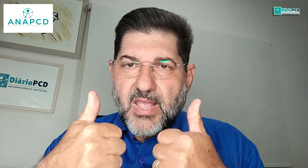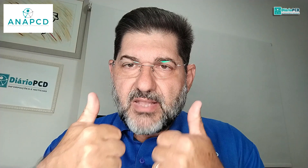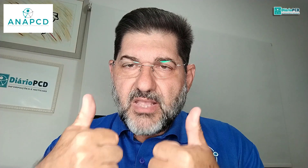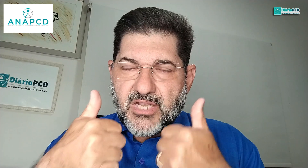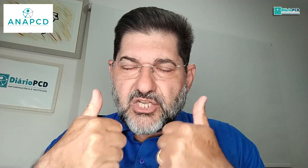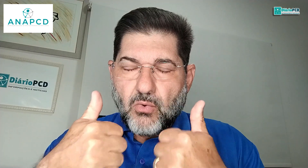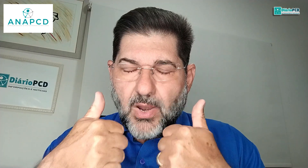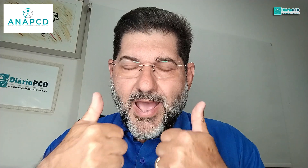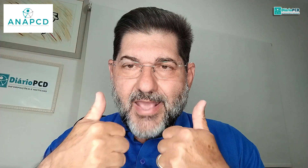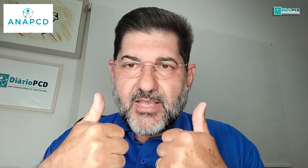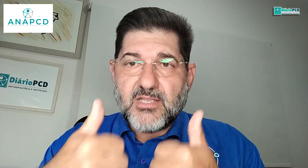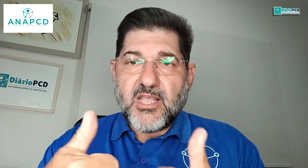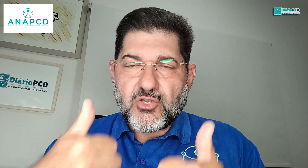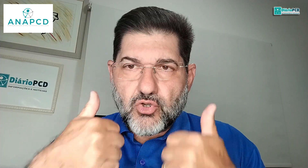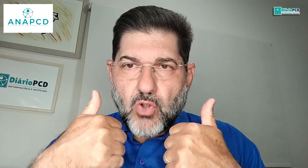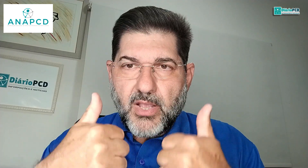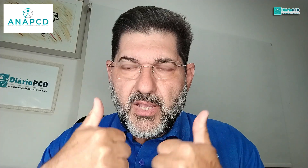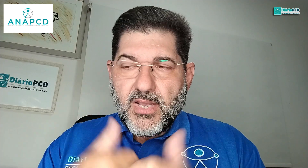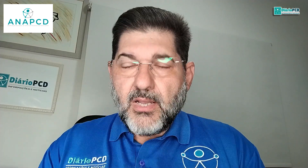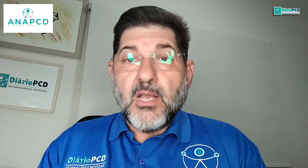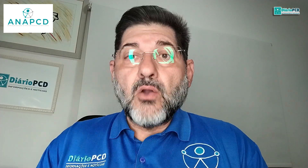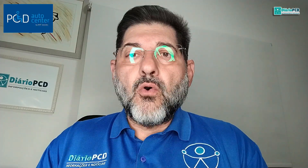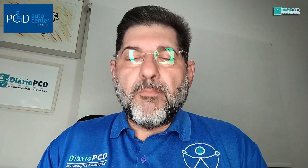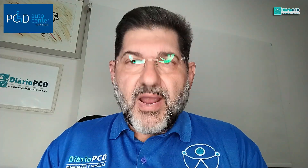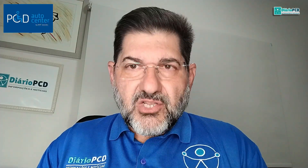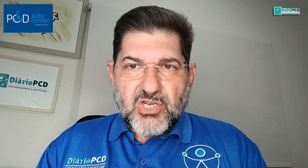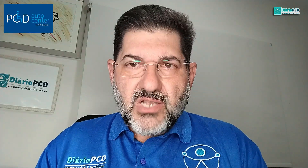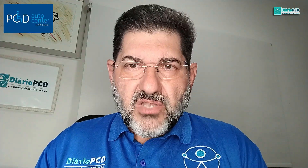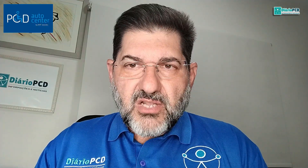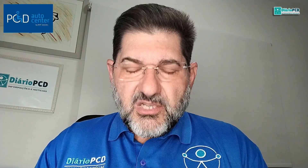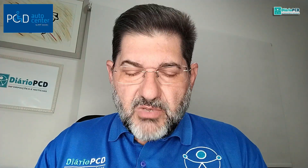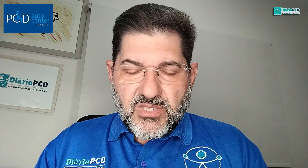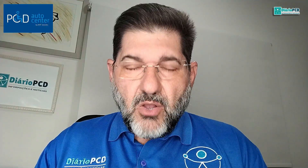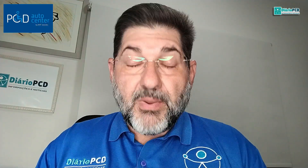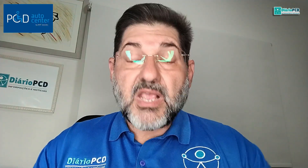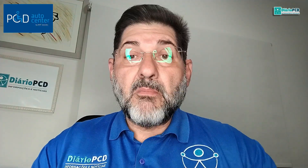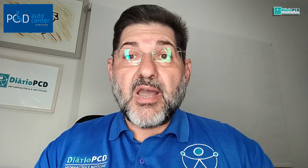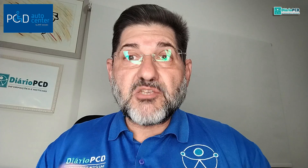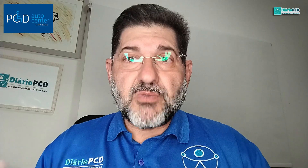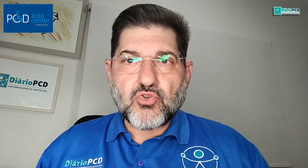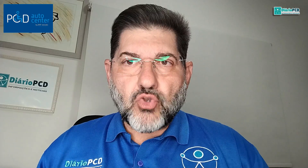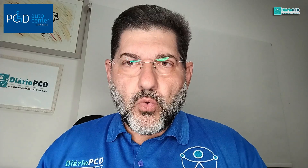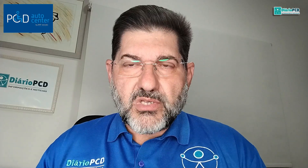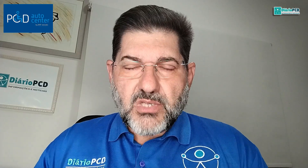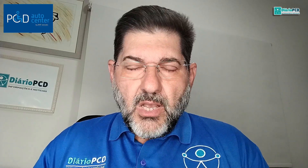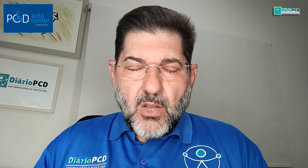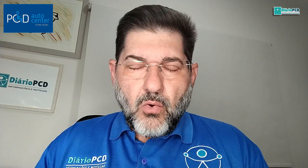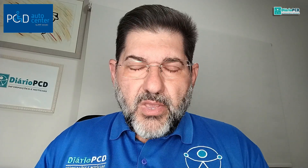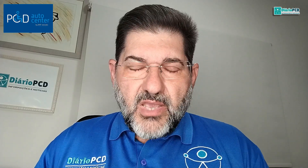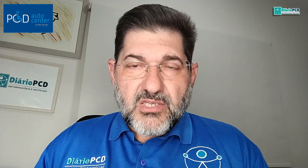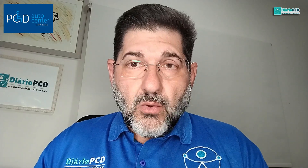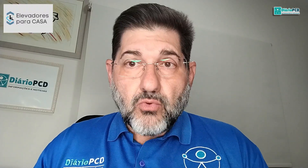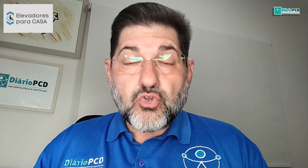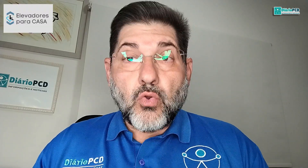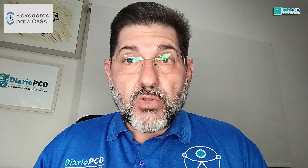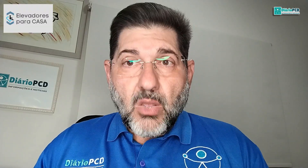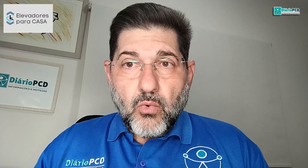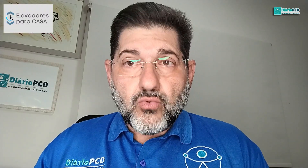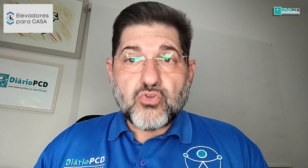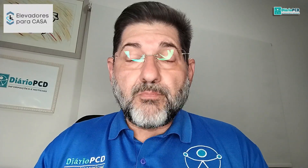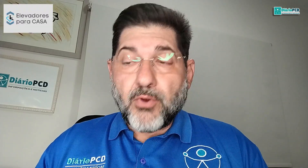você puder, deixa o like, deixa o joinha, compartilha essa transmissão para que mais pessoas conheçam